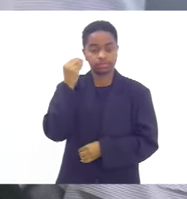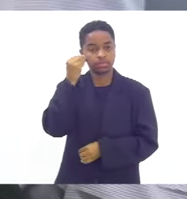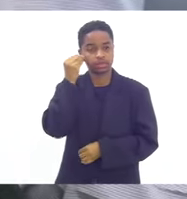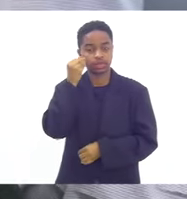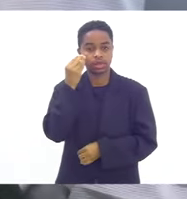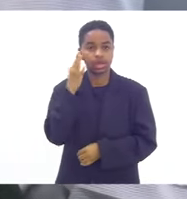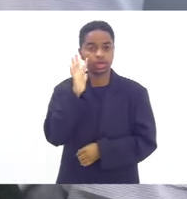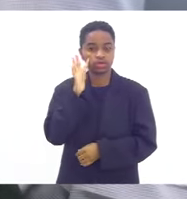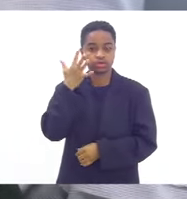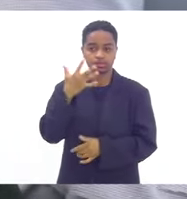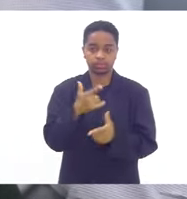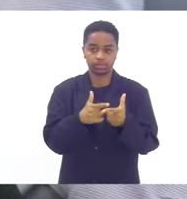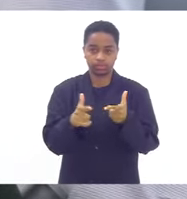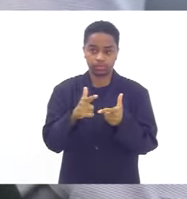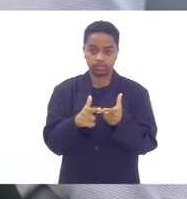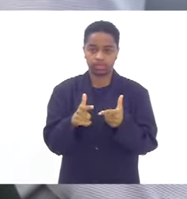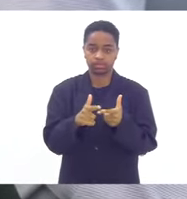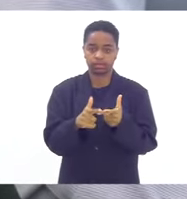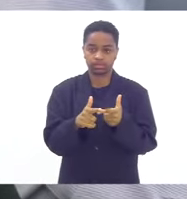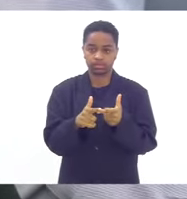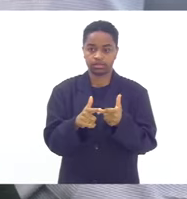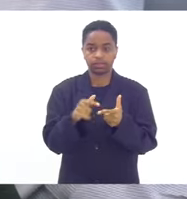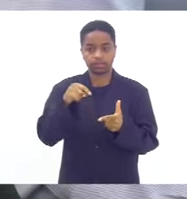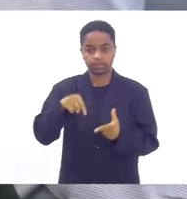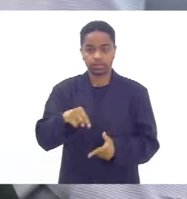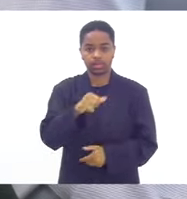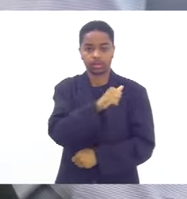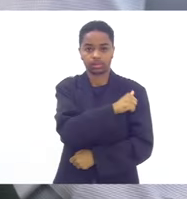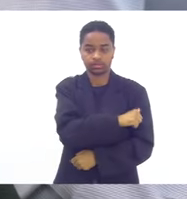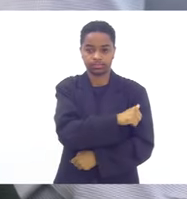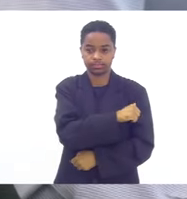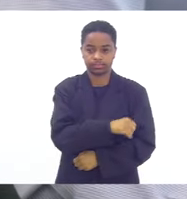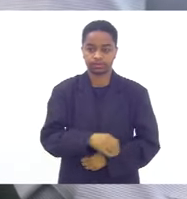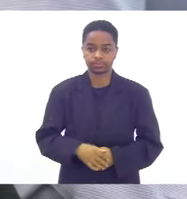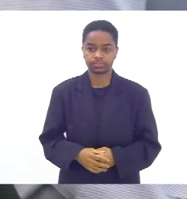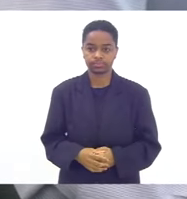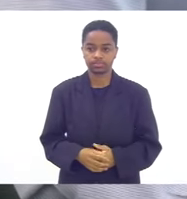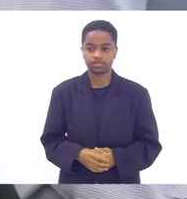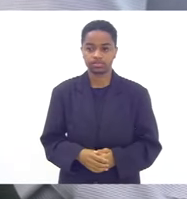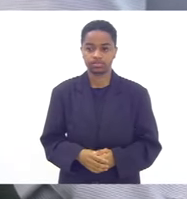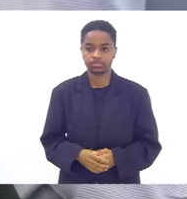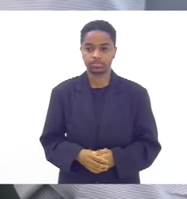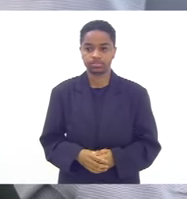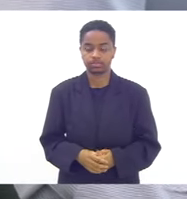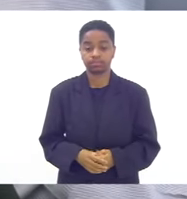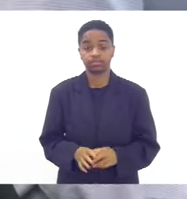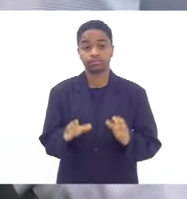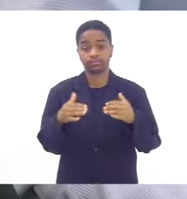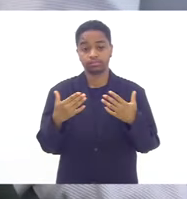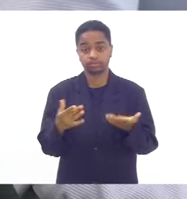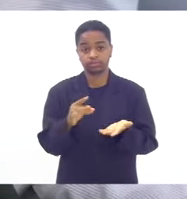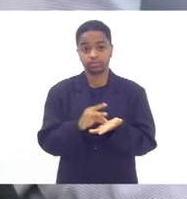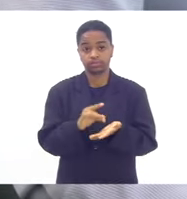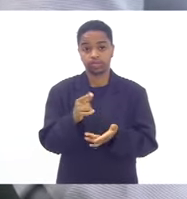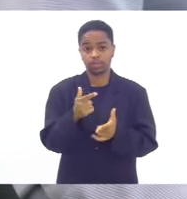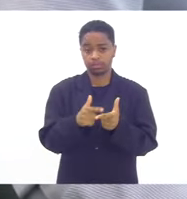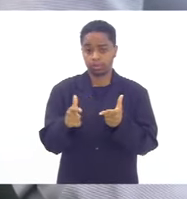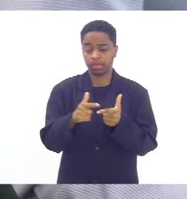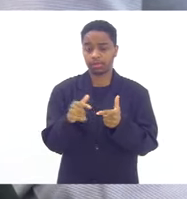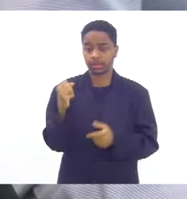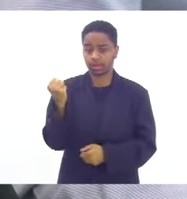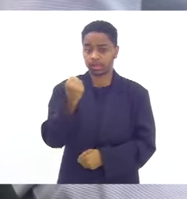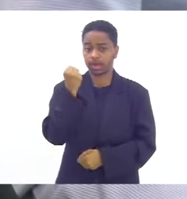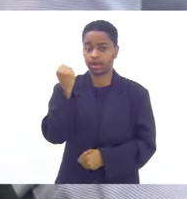problemas específicos aqui do nosso Estado. Né? Então, assim, esse é um problema muito